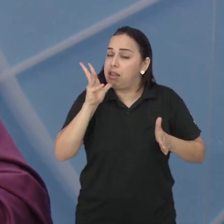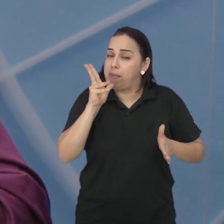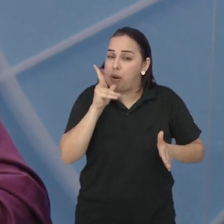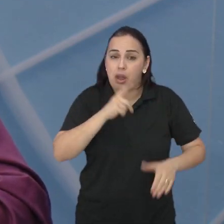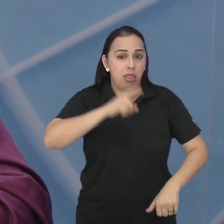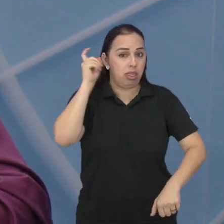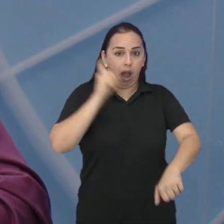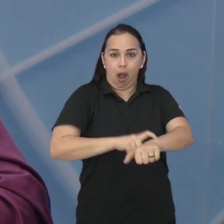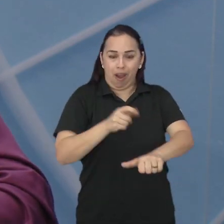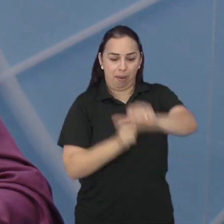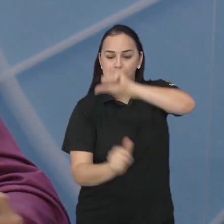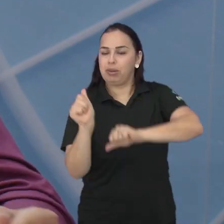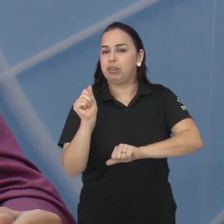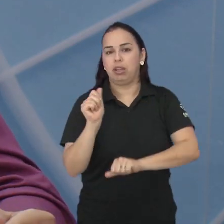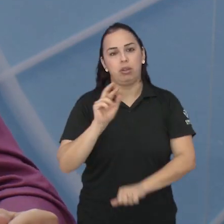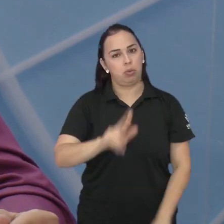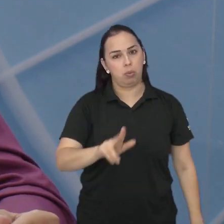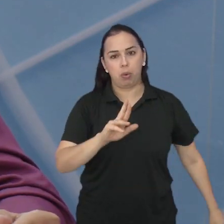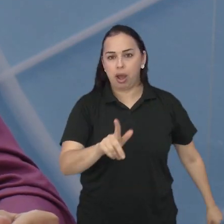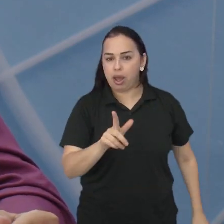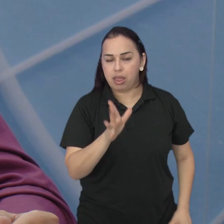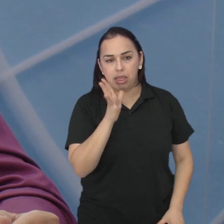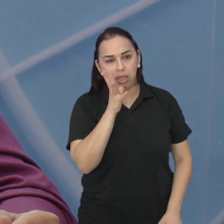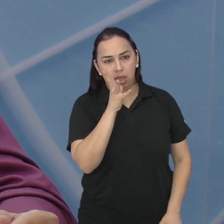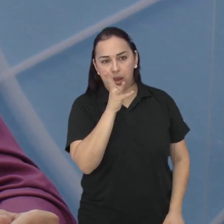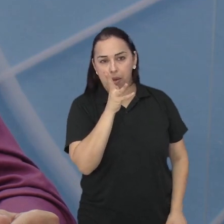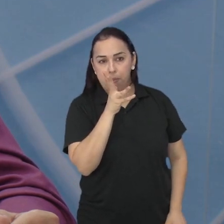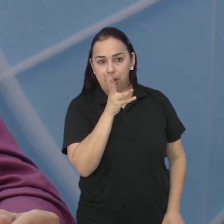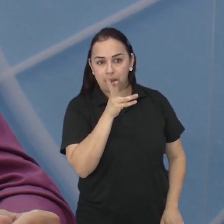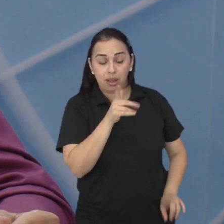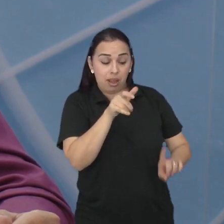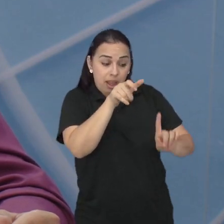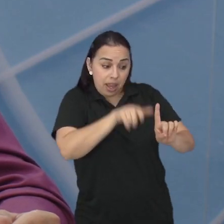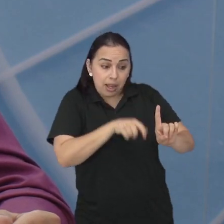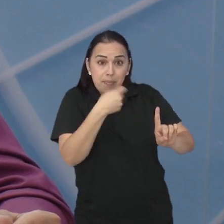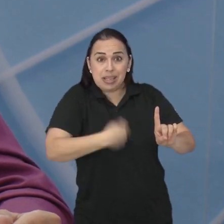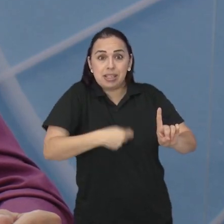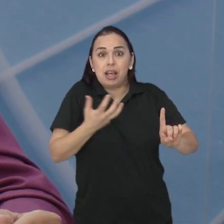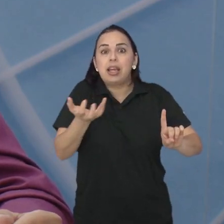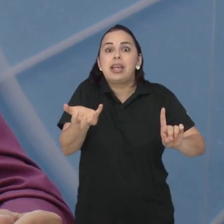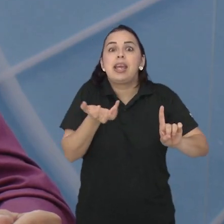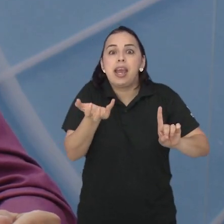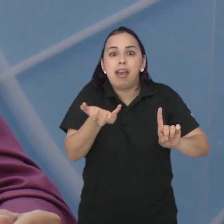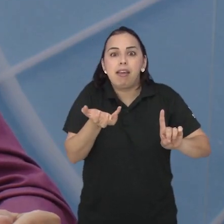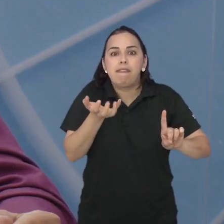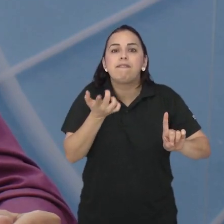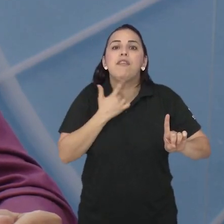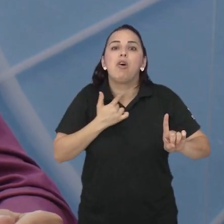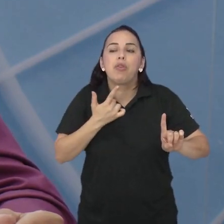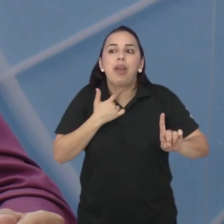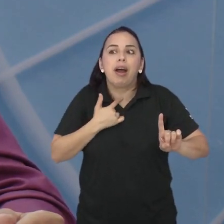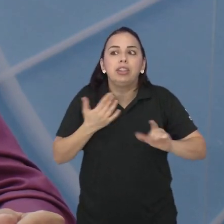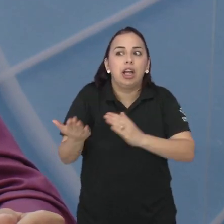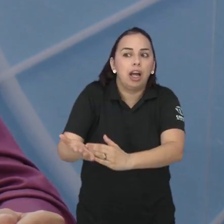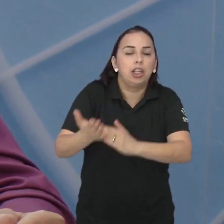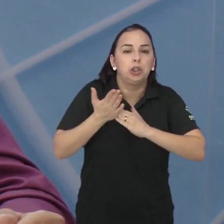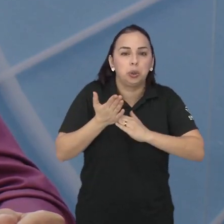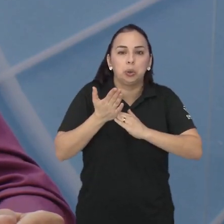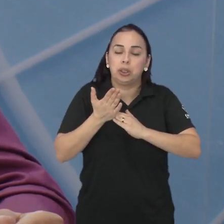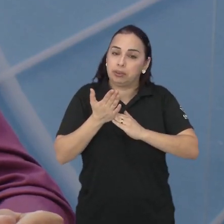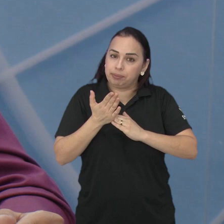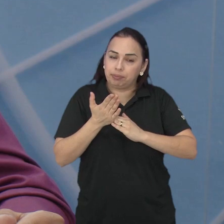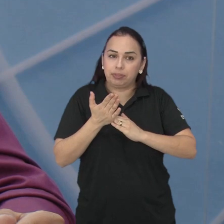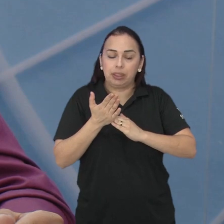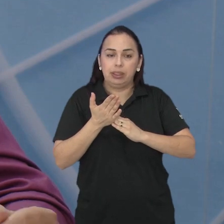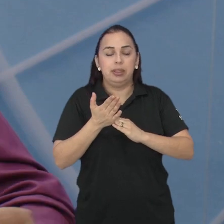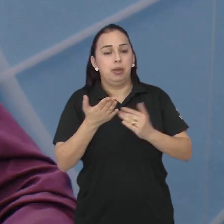não é da noite para o dia, não é rápido, vai muito da disposição daquela pessoa, daquele indivíduo, de querer até aceitar ajuda.